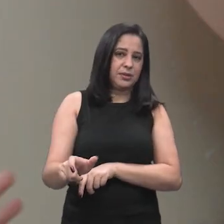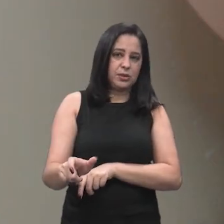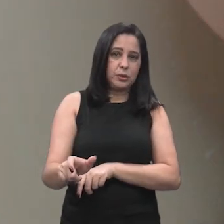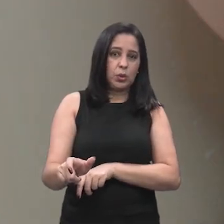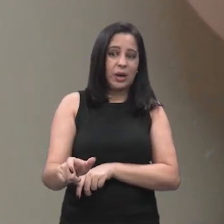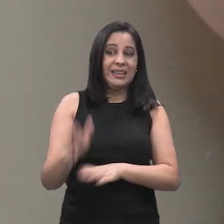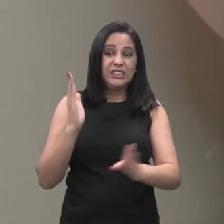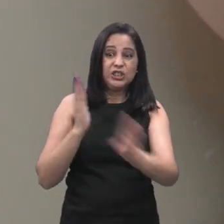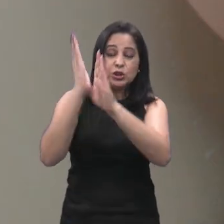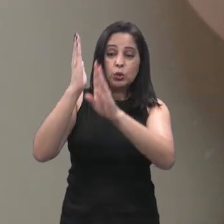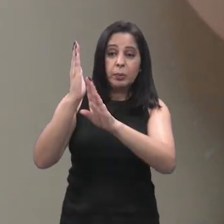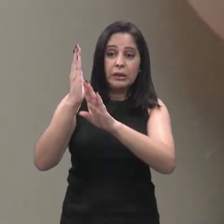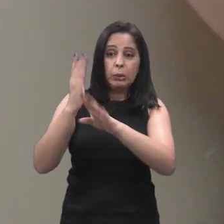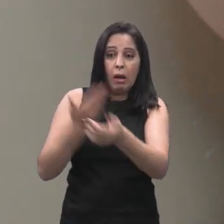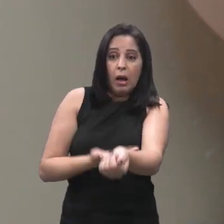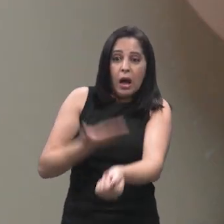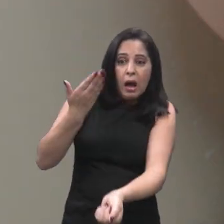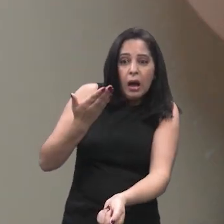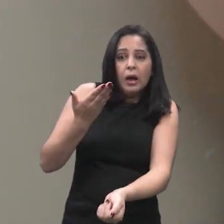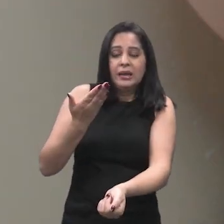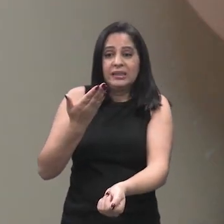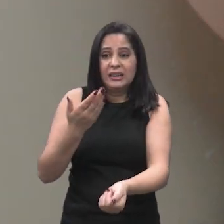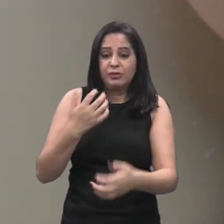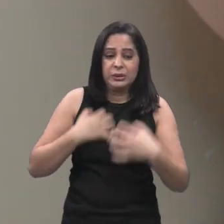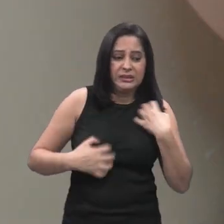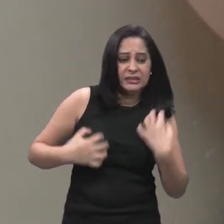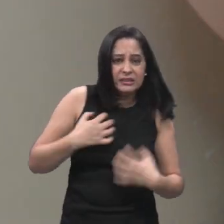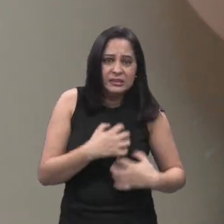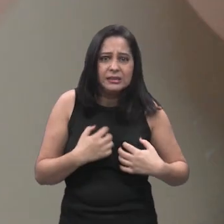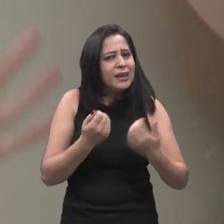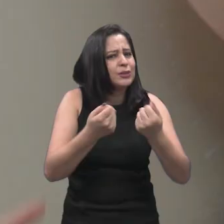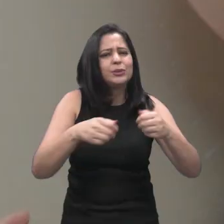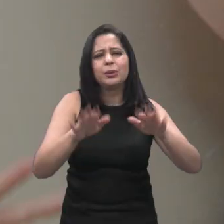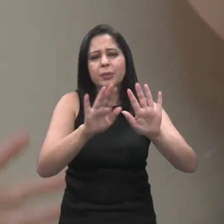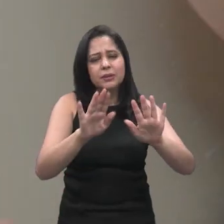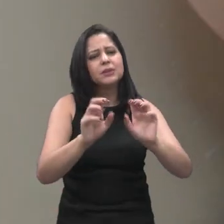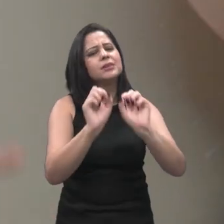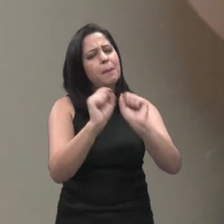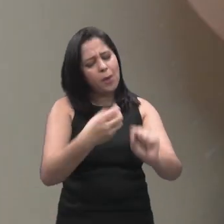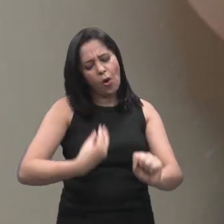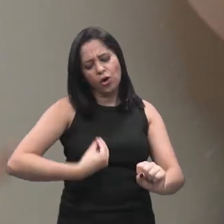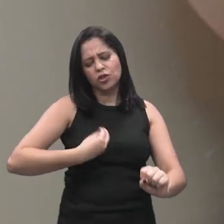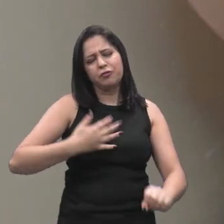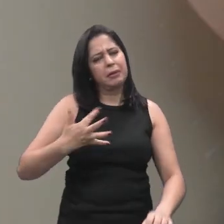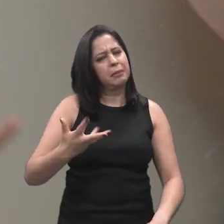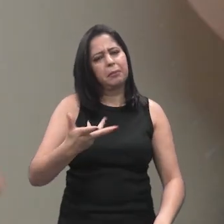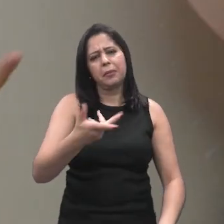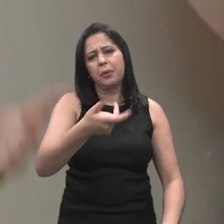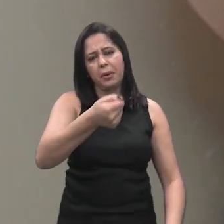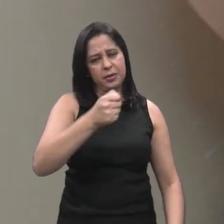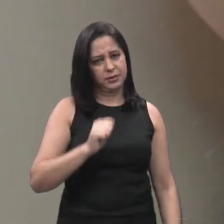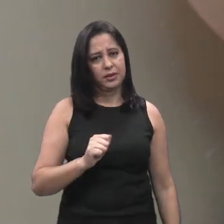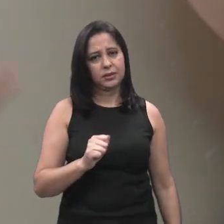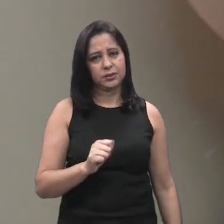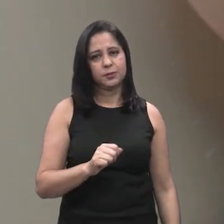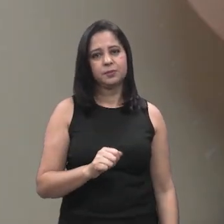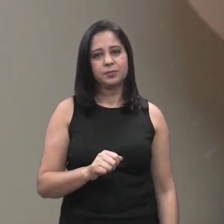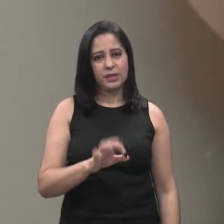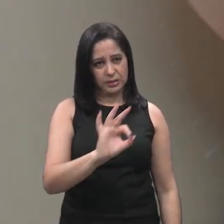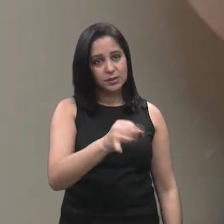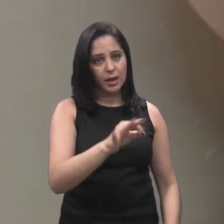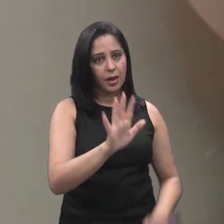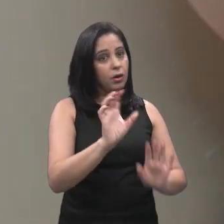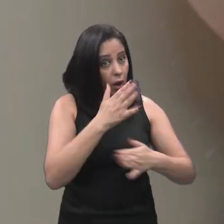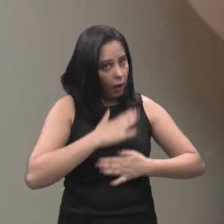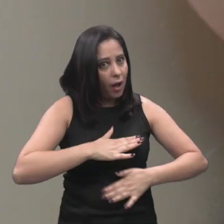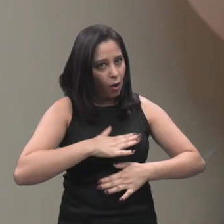uma mensagem, né? A pessoa, de repente, tem ali o diagnóstico, não se desespere, é possível ter uma vida normal,